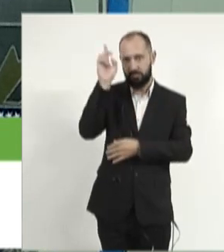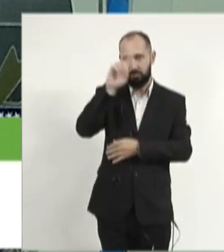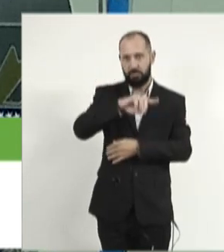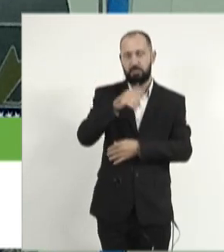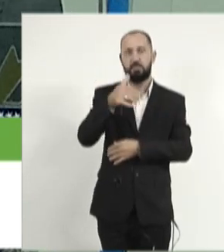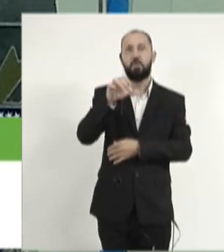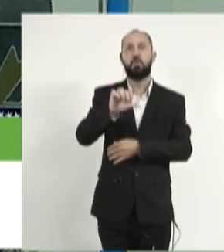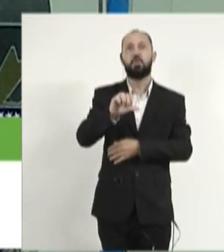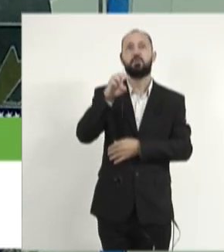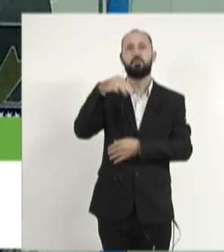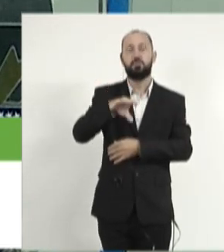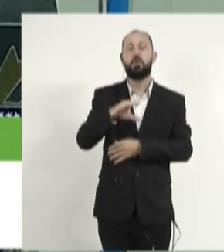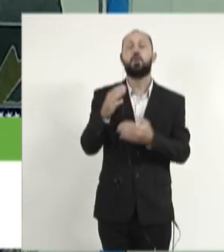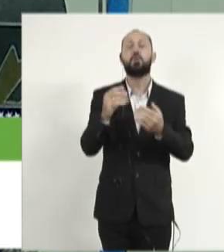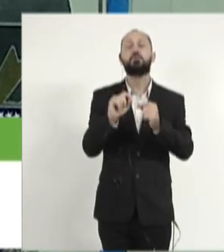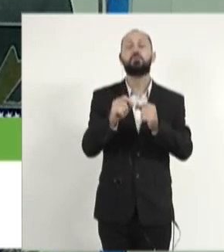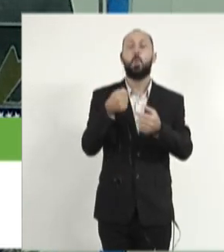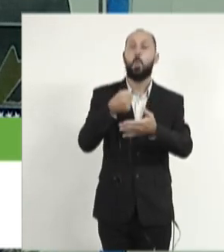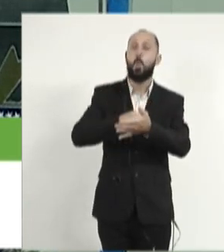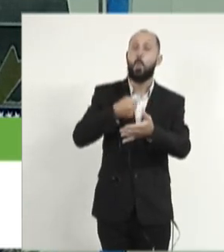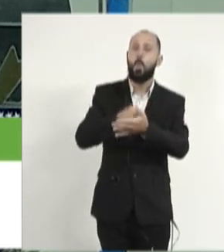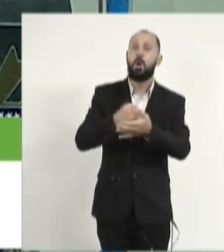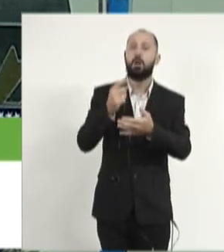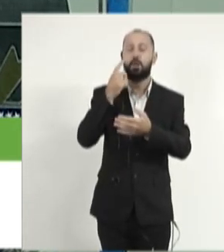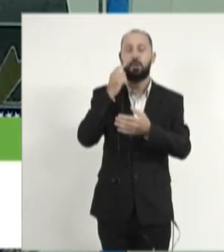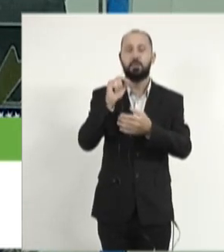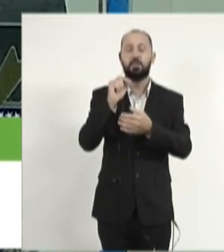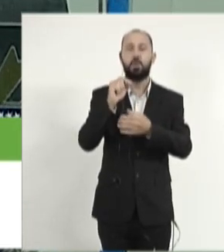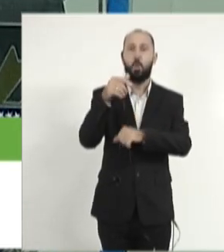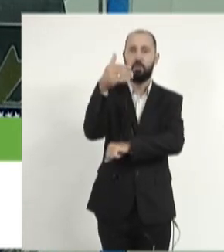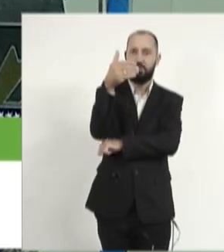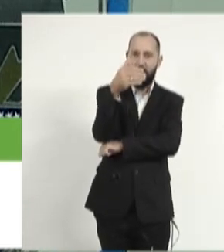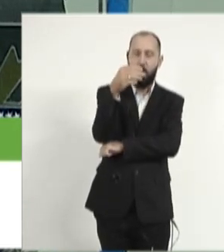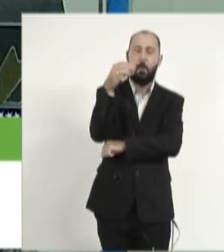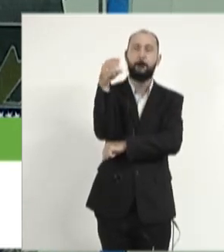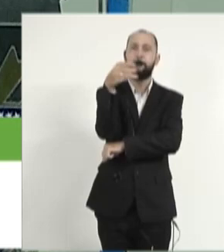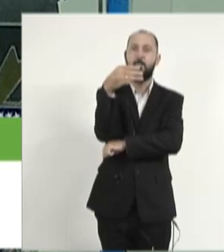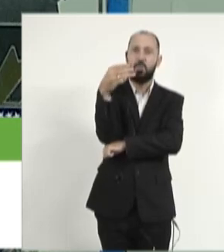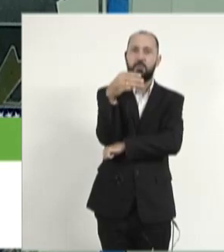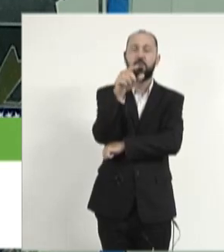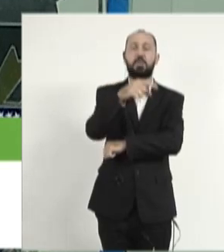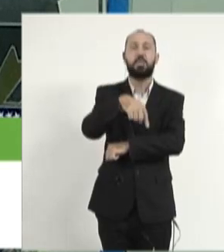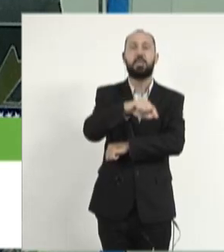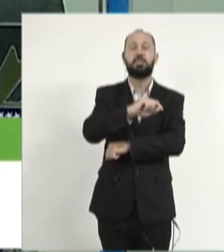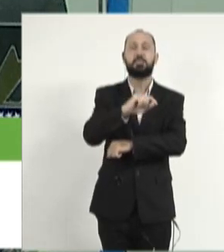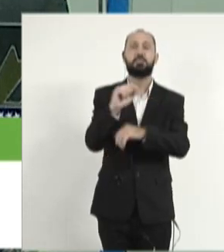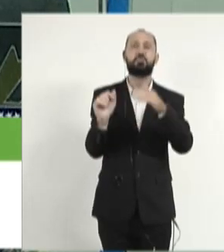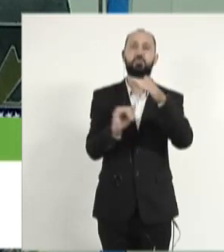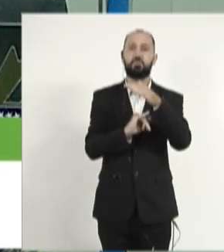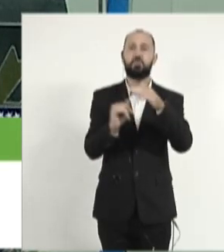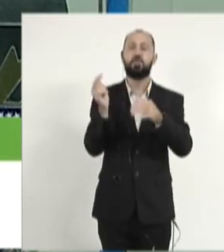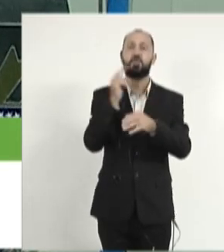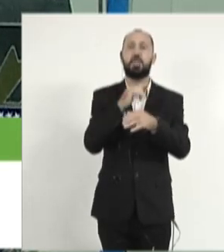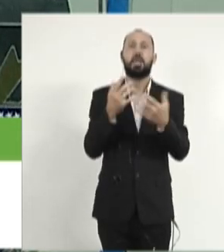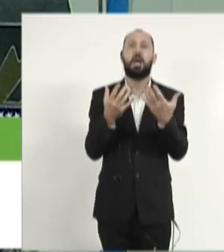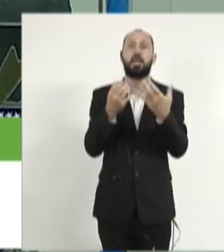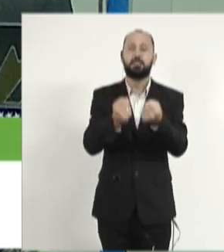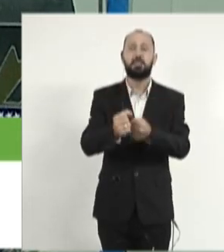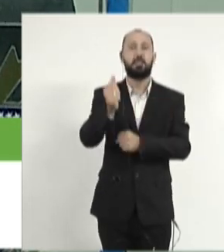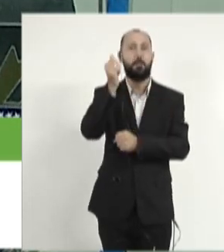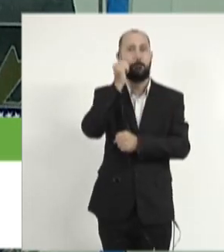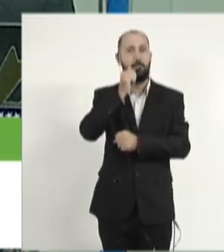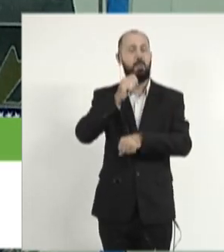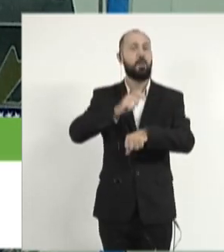Dessa vez, exigindo que hotéis, motéis ou estabelecimentos desse tipo, eles acolham